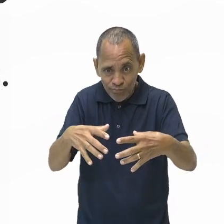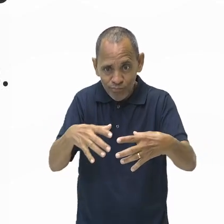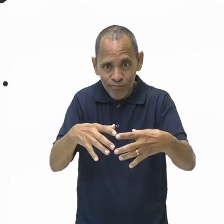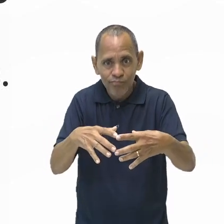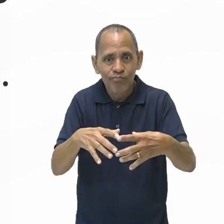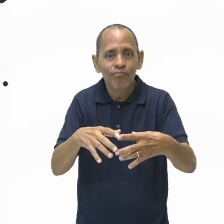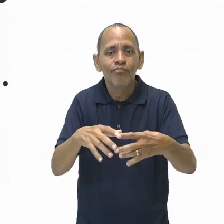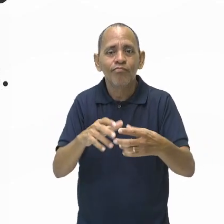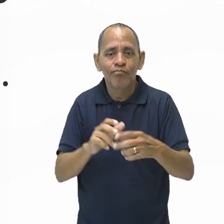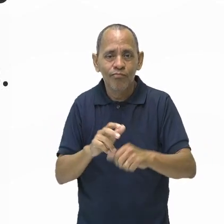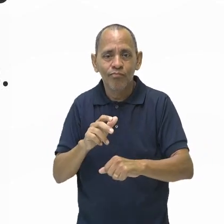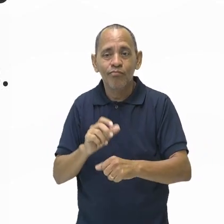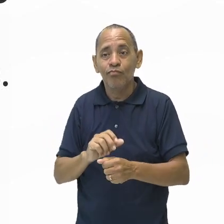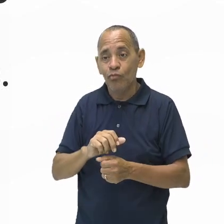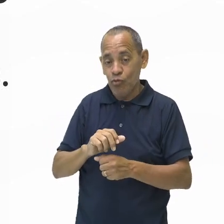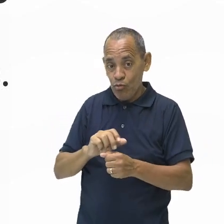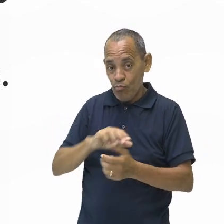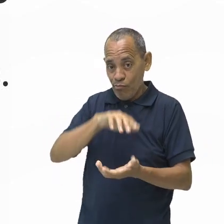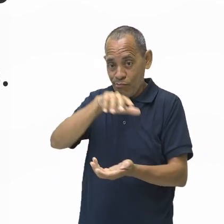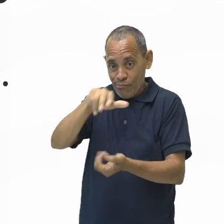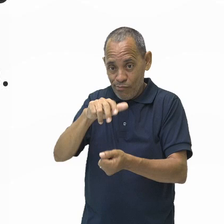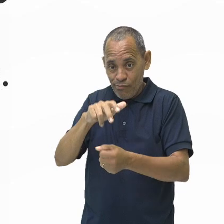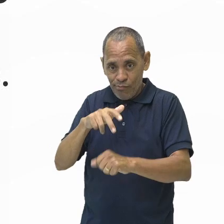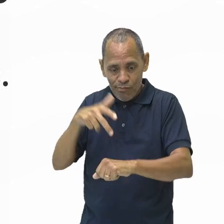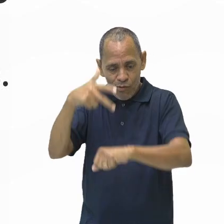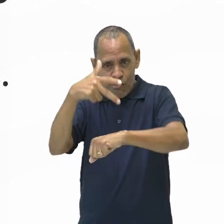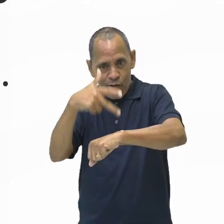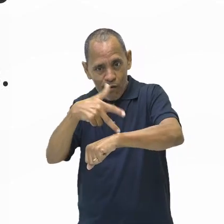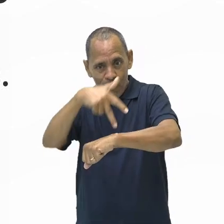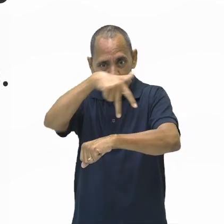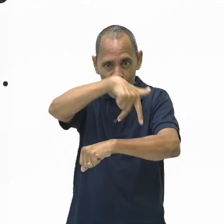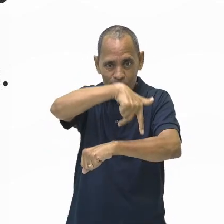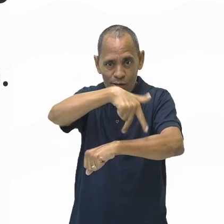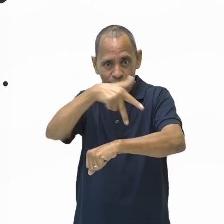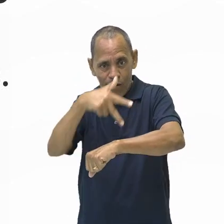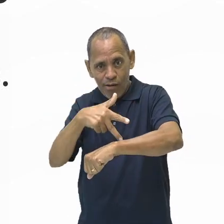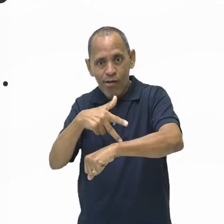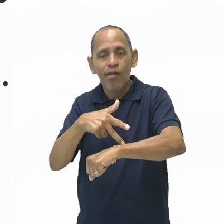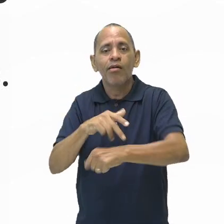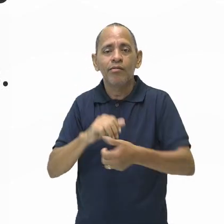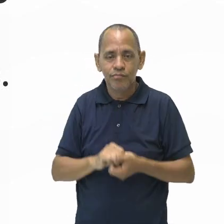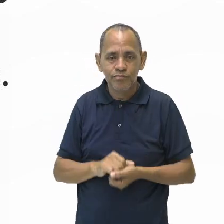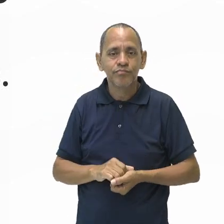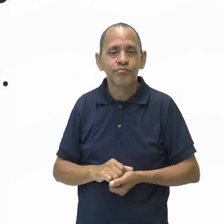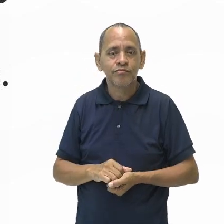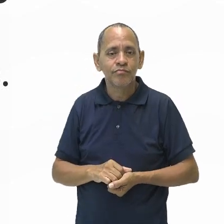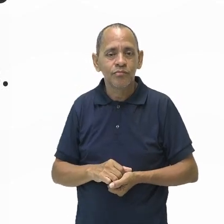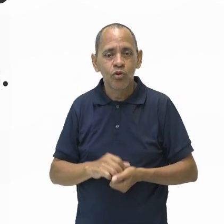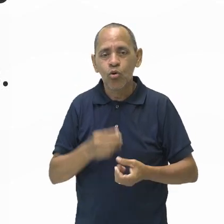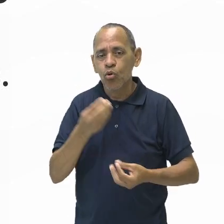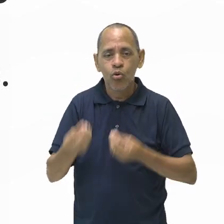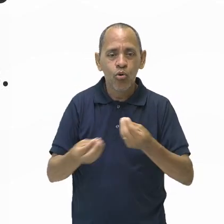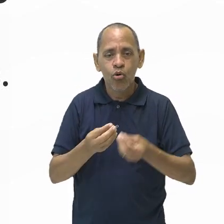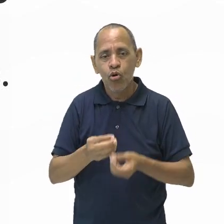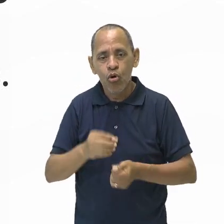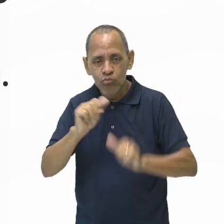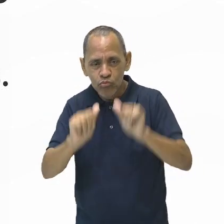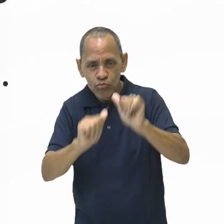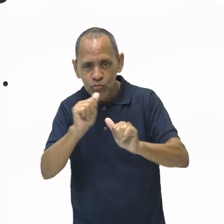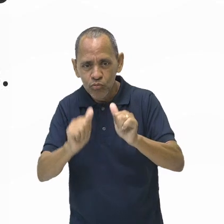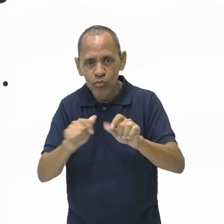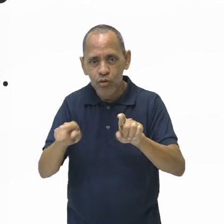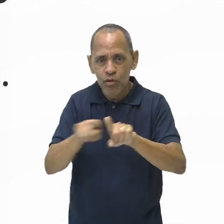astronautas recebe a missão de verificar possíveis planetas para receberem a